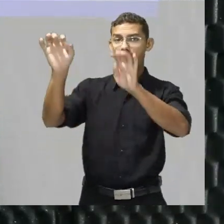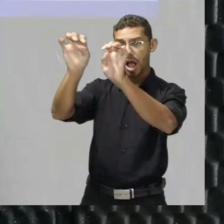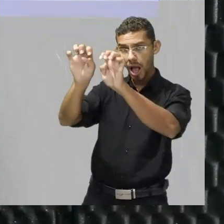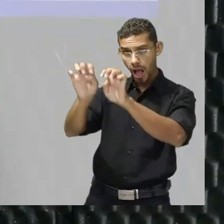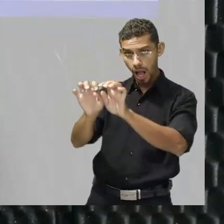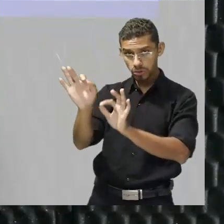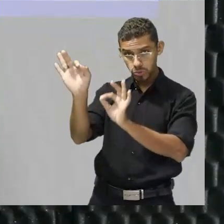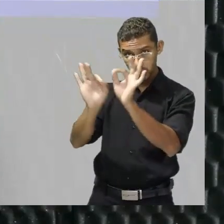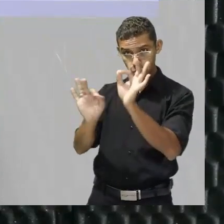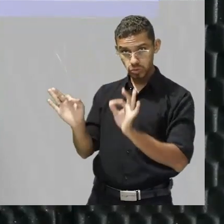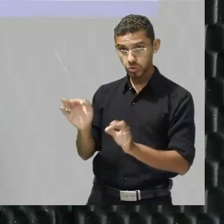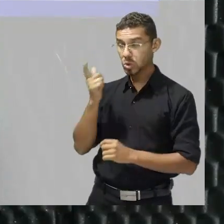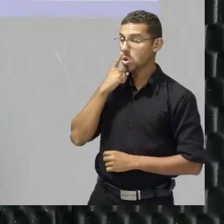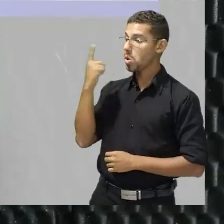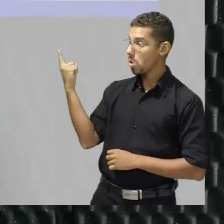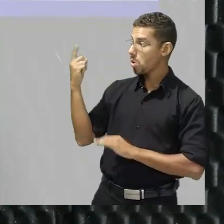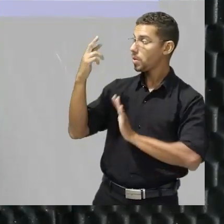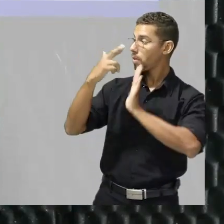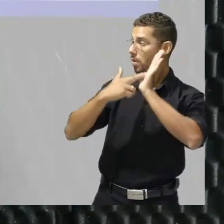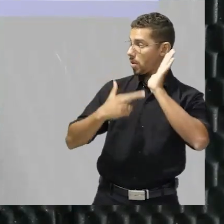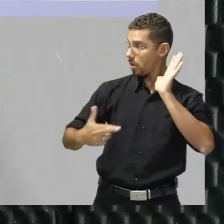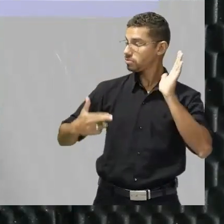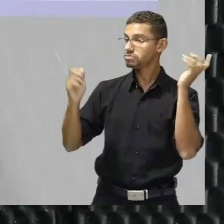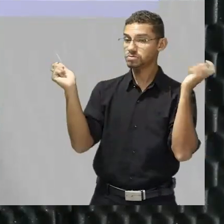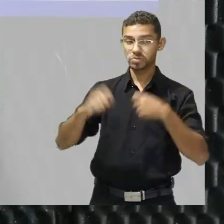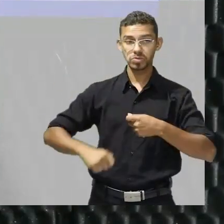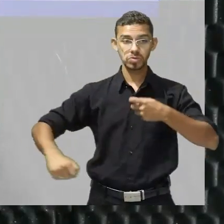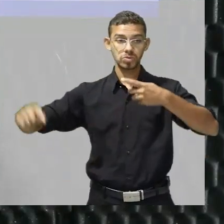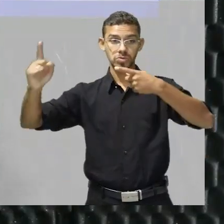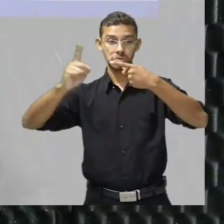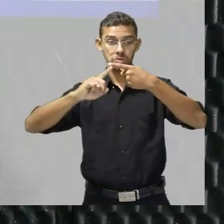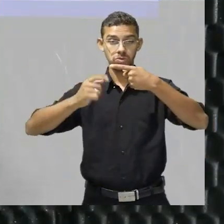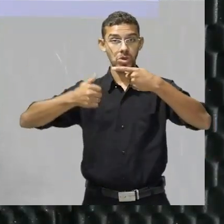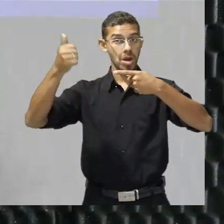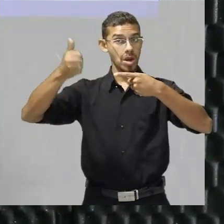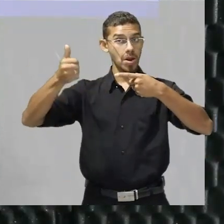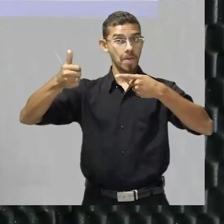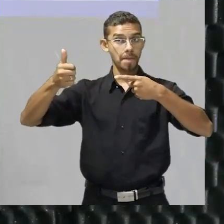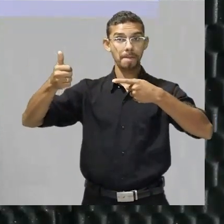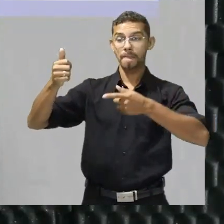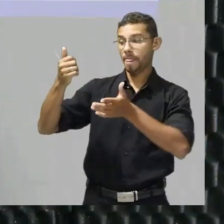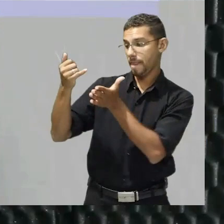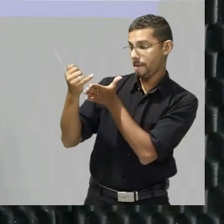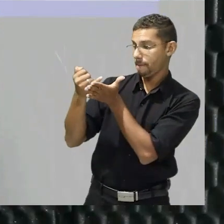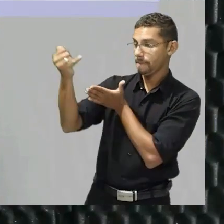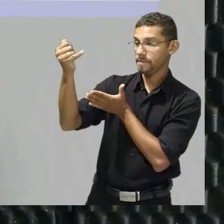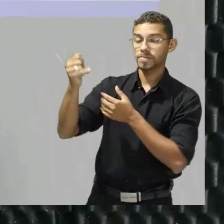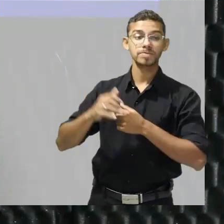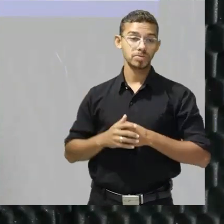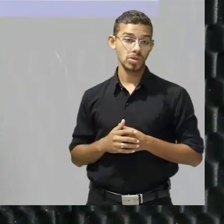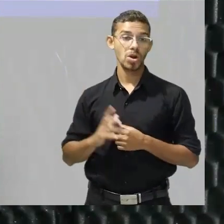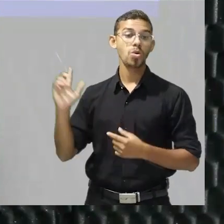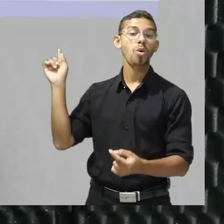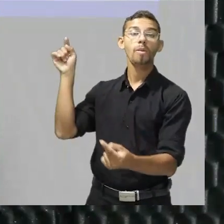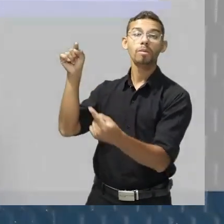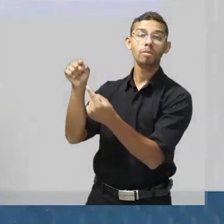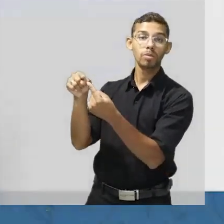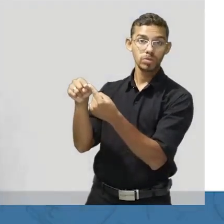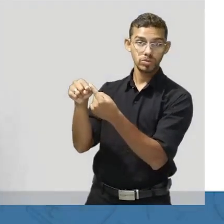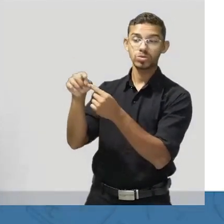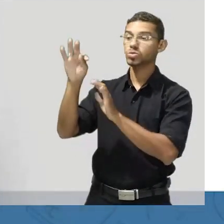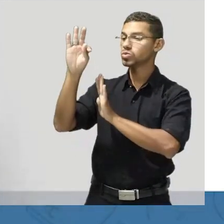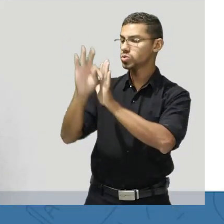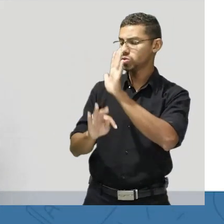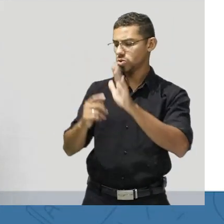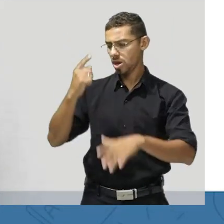esqueleto da redação ela vai ficar dessa forma um parágrafo de introdução que nesse parágrafo de introdução é o objetivo do texto né